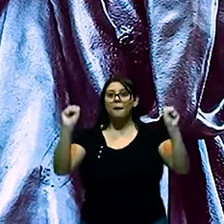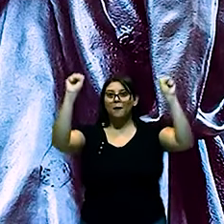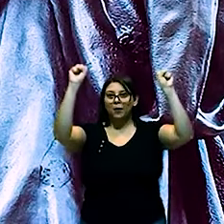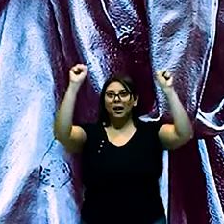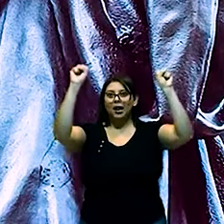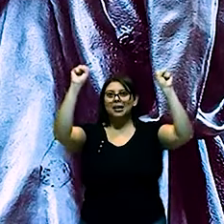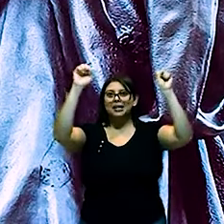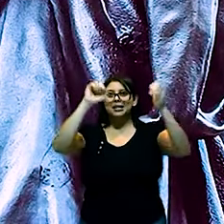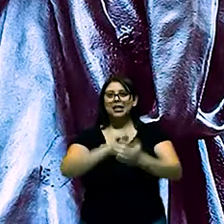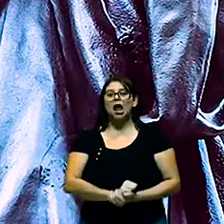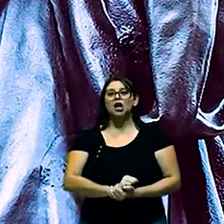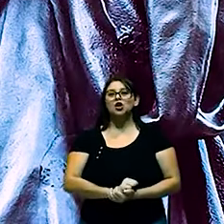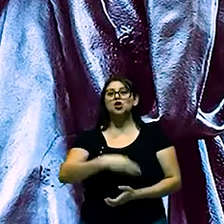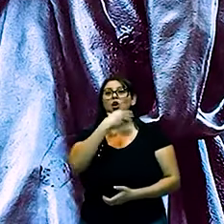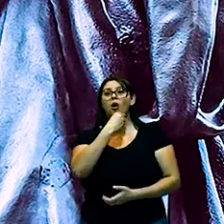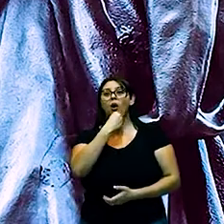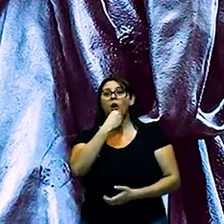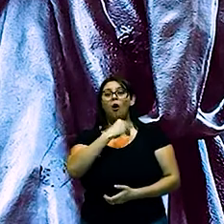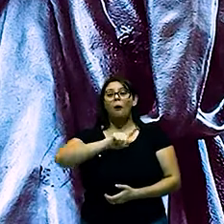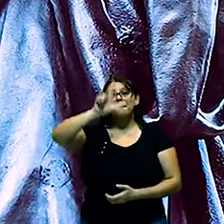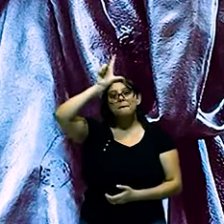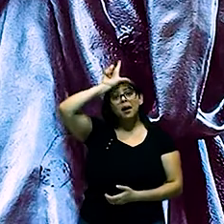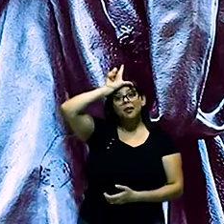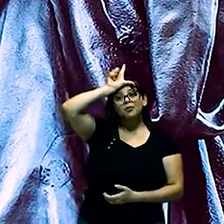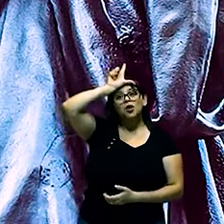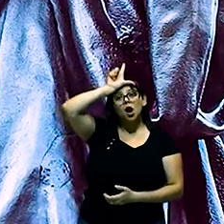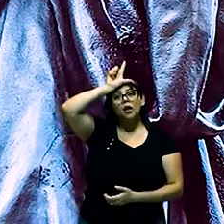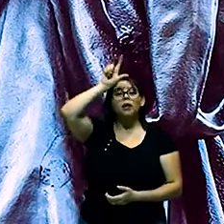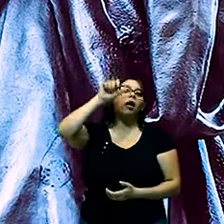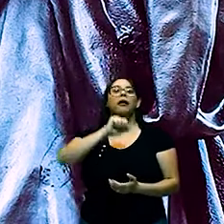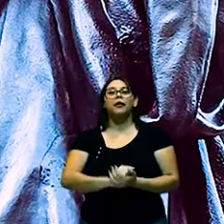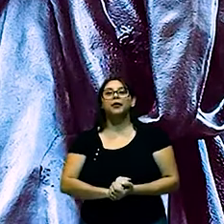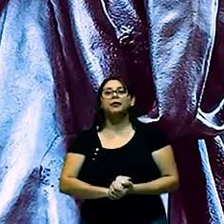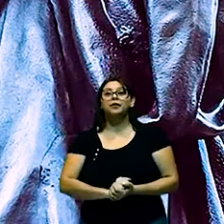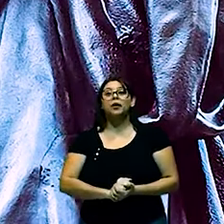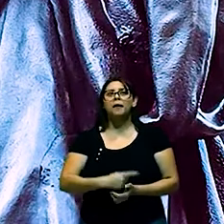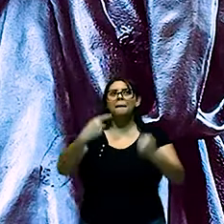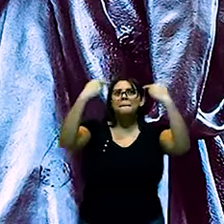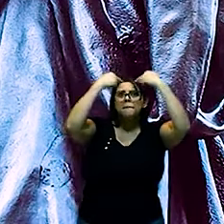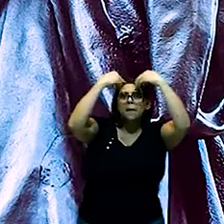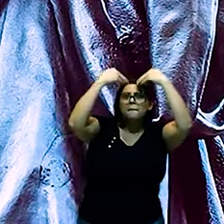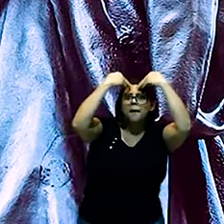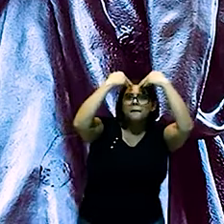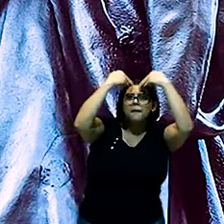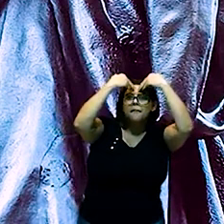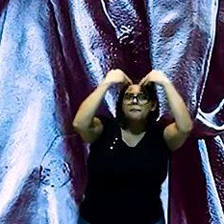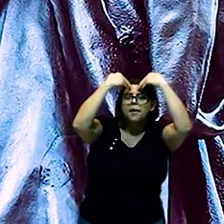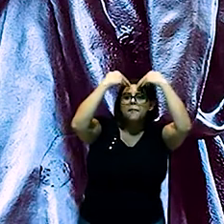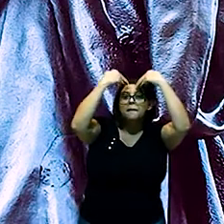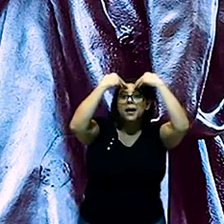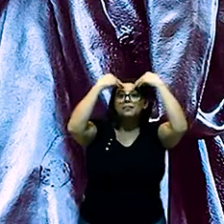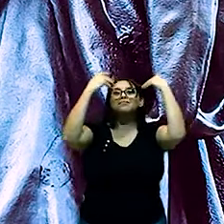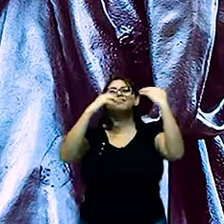que vivia com a sua mente atormentada por seus pecados e nada lhes dava paz, até que um